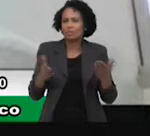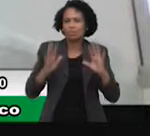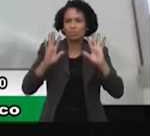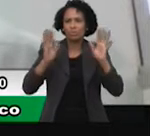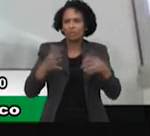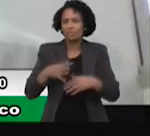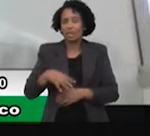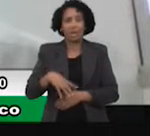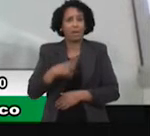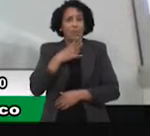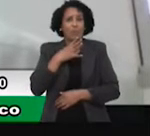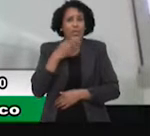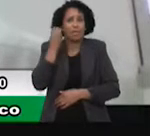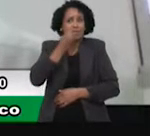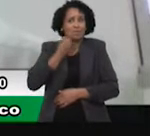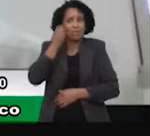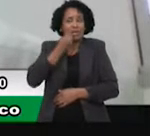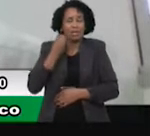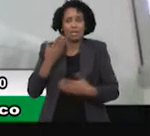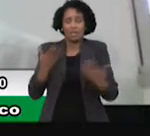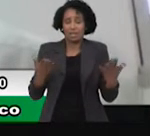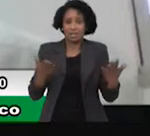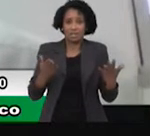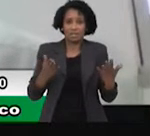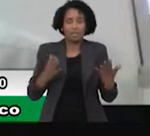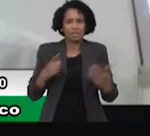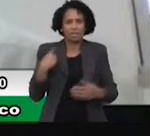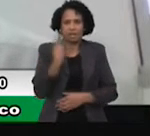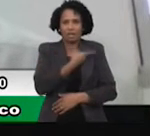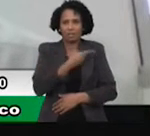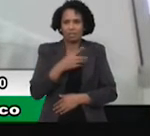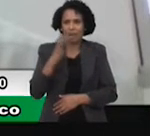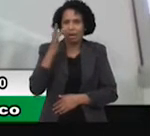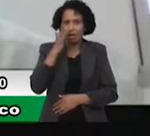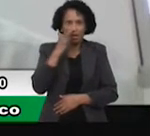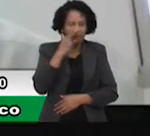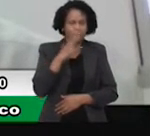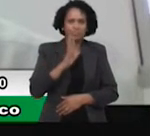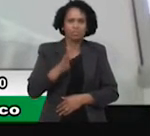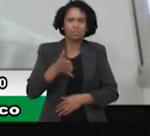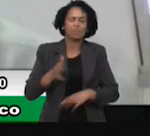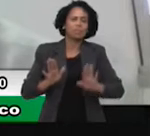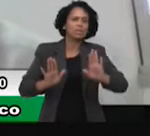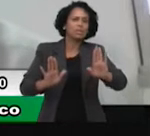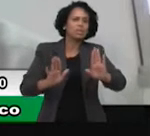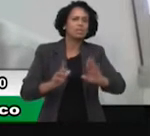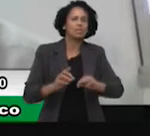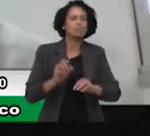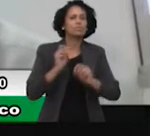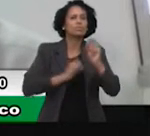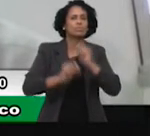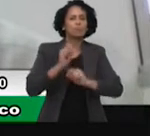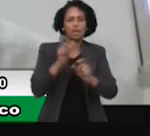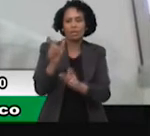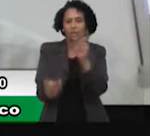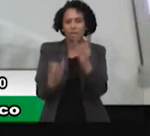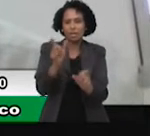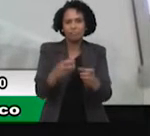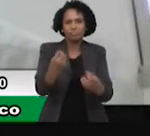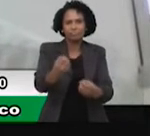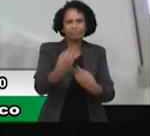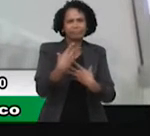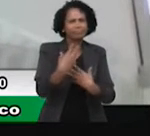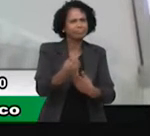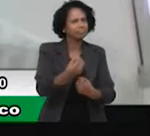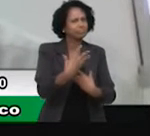não citar os demais, acho que neles a gente contempla todos, que nos ensinam, de alguma maneira, como que se